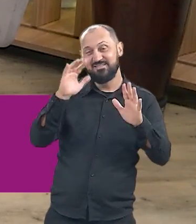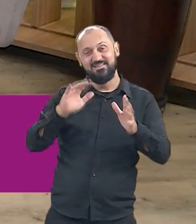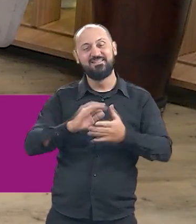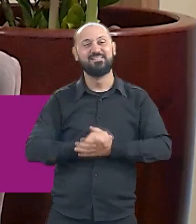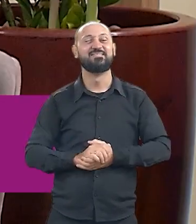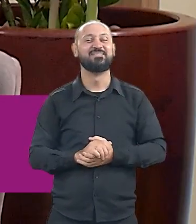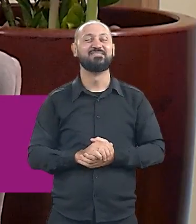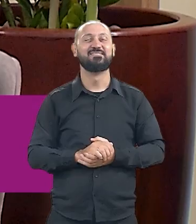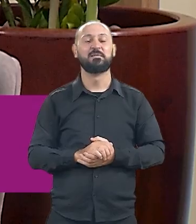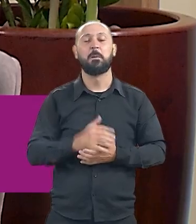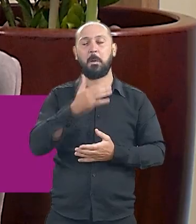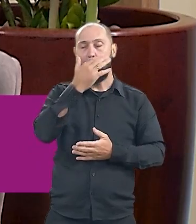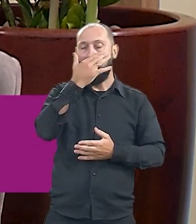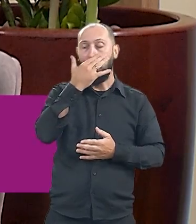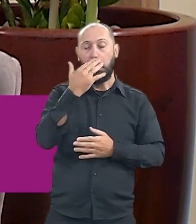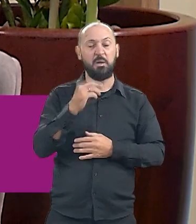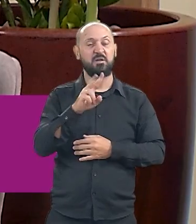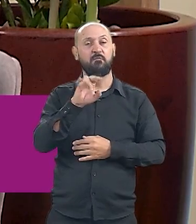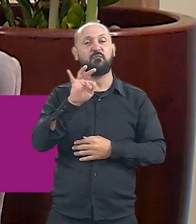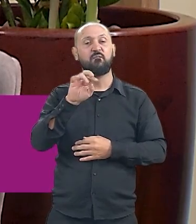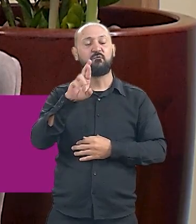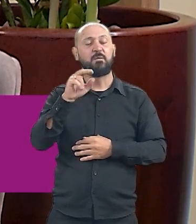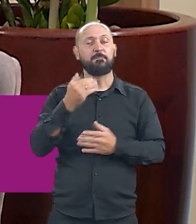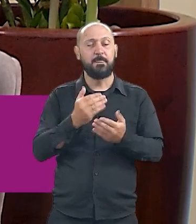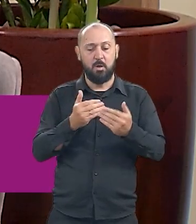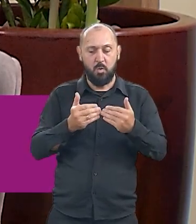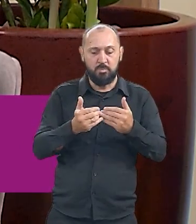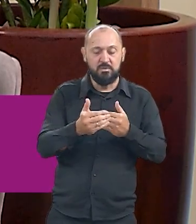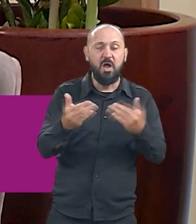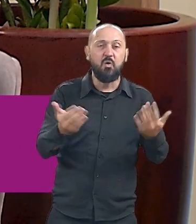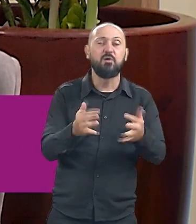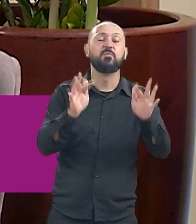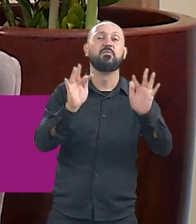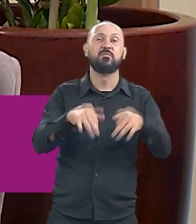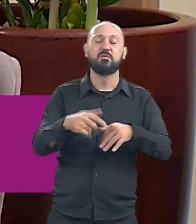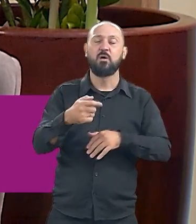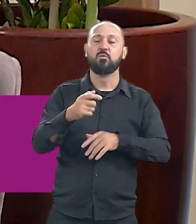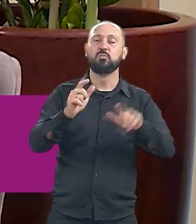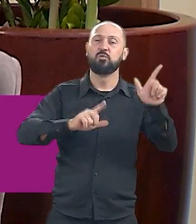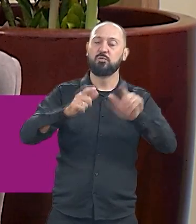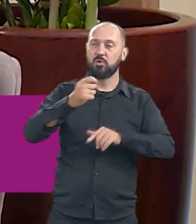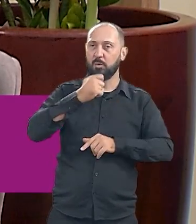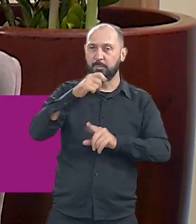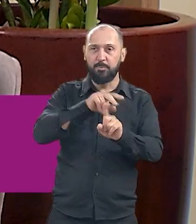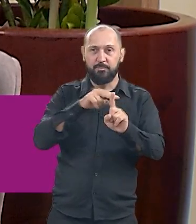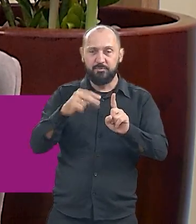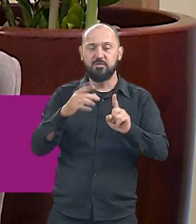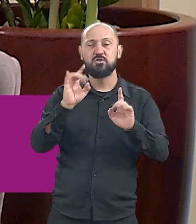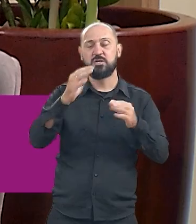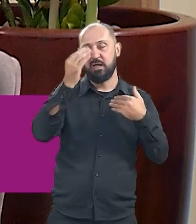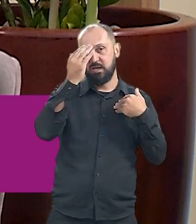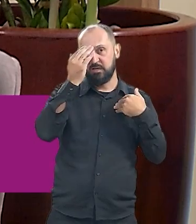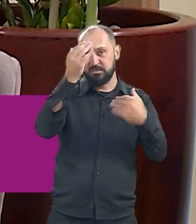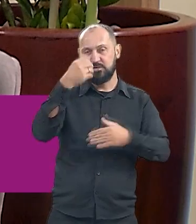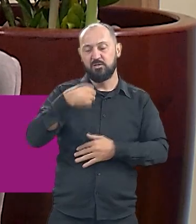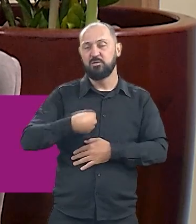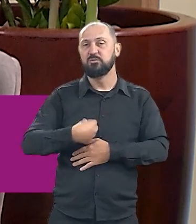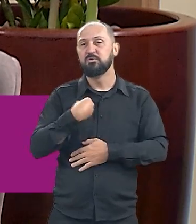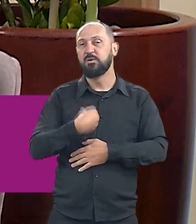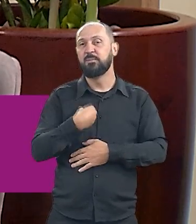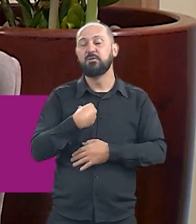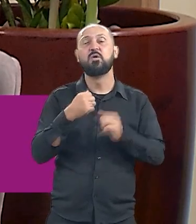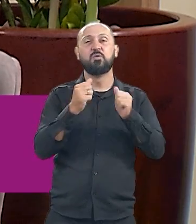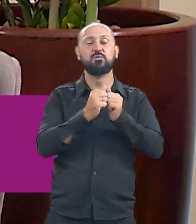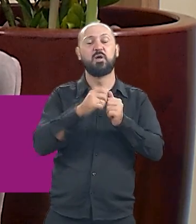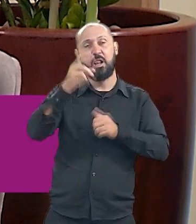Vitor, a gente já está caminhando aí para o finalzinho do nosso programa Perspectiva. Eu já quero agradecer a sua participação com a gente, reforçando aí a nossa produção,